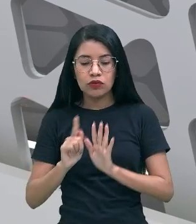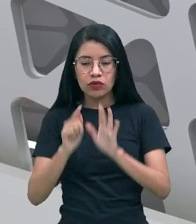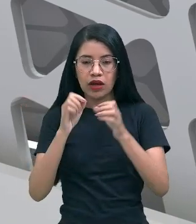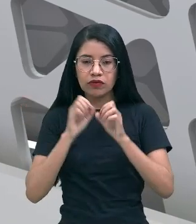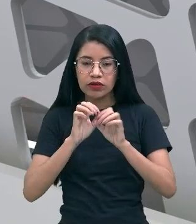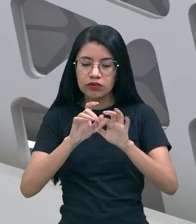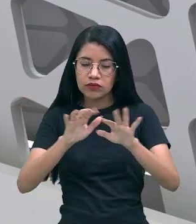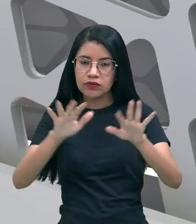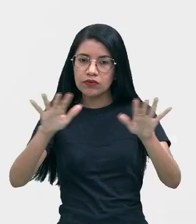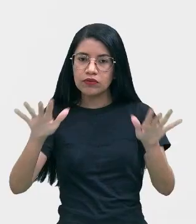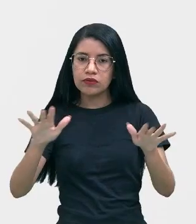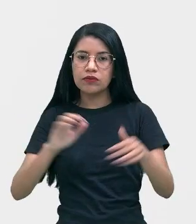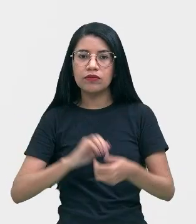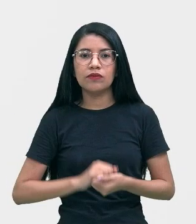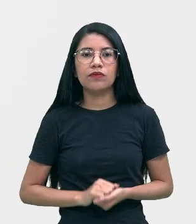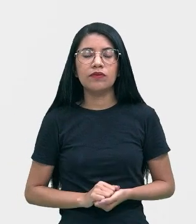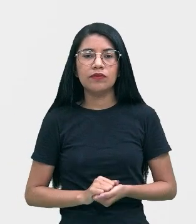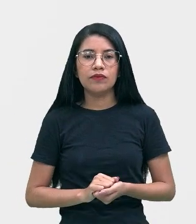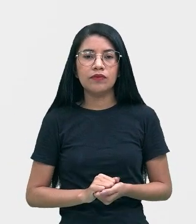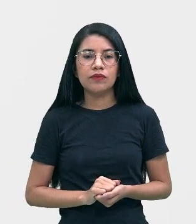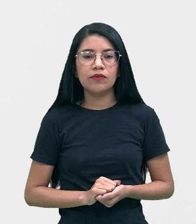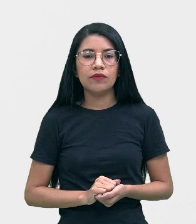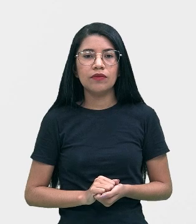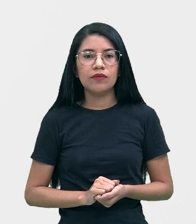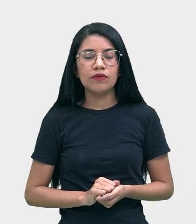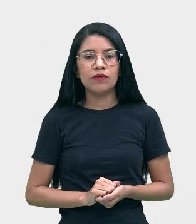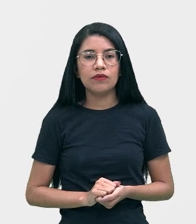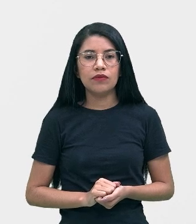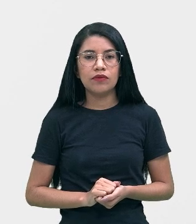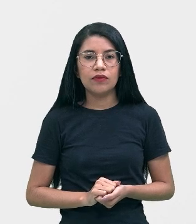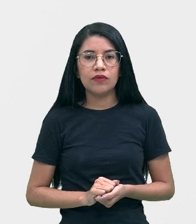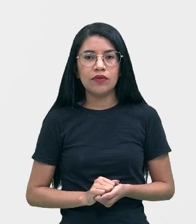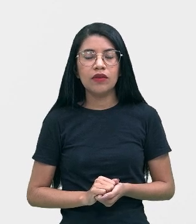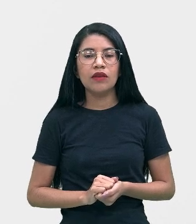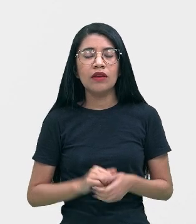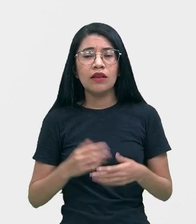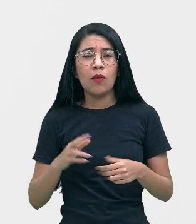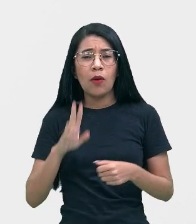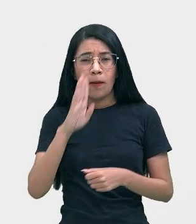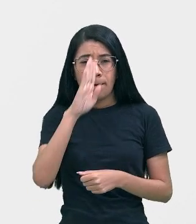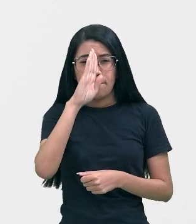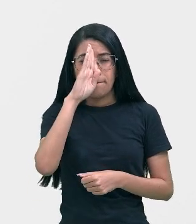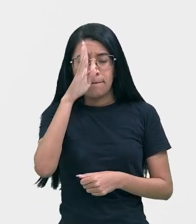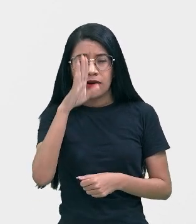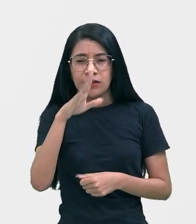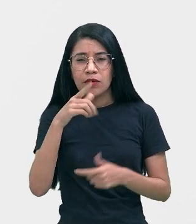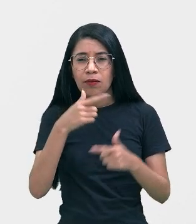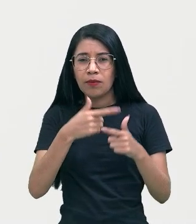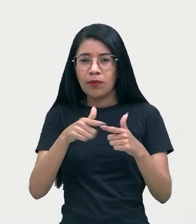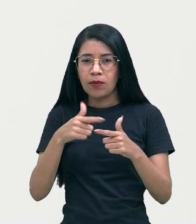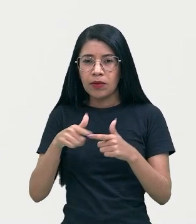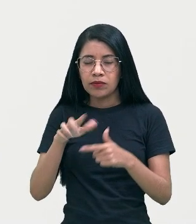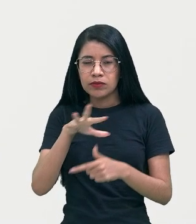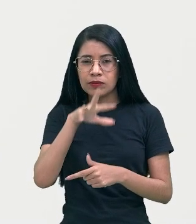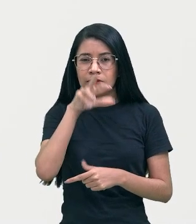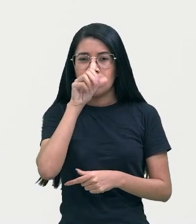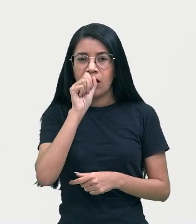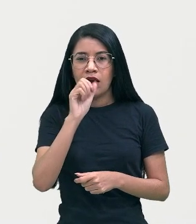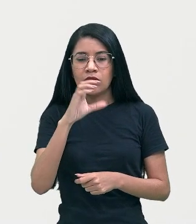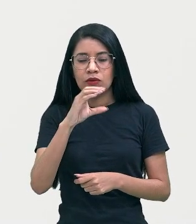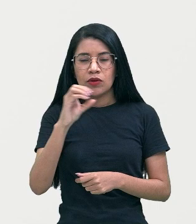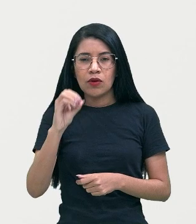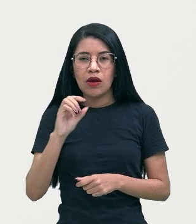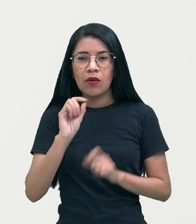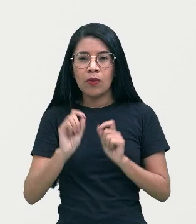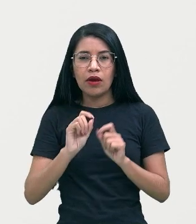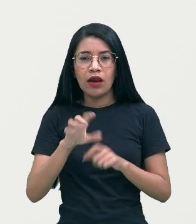lá, vamos para a nossa próxima cartela. Entre as principais causas de intoxicação por monóxido de carbono estão a